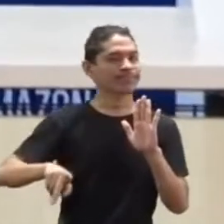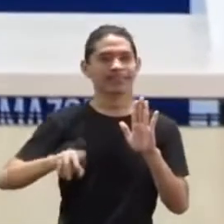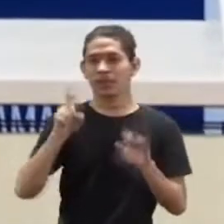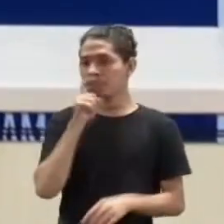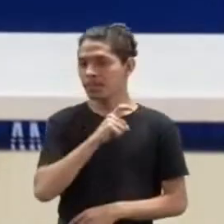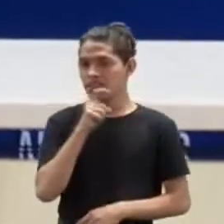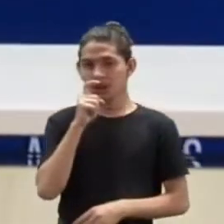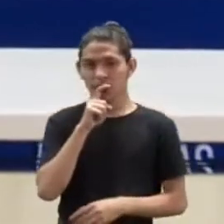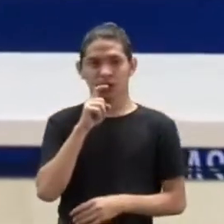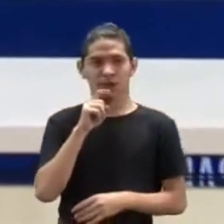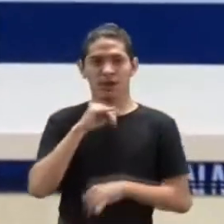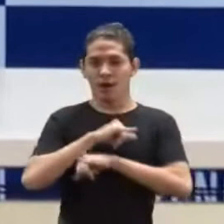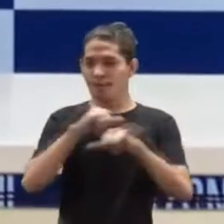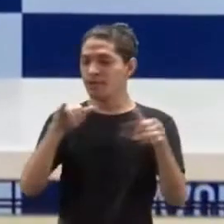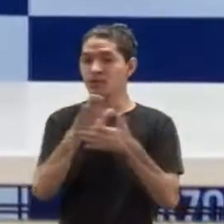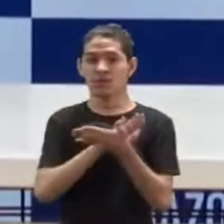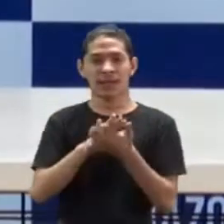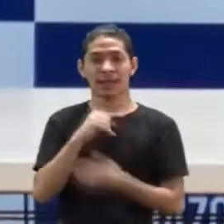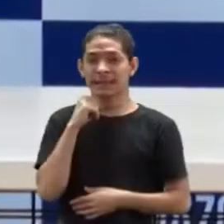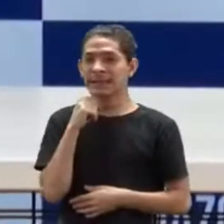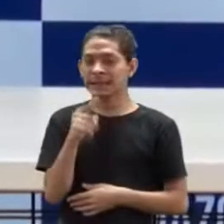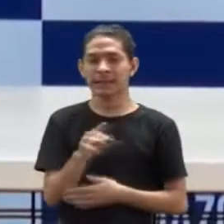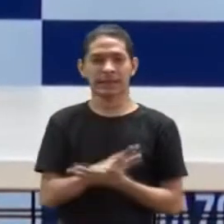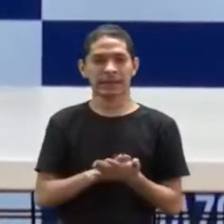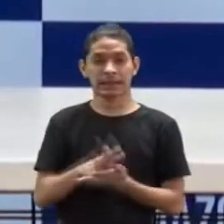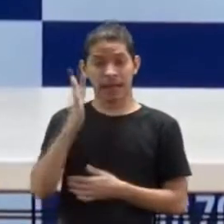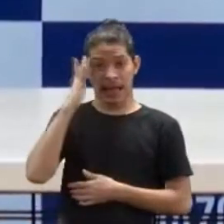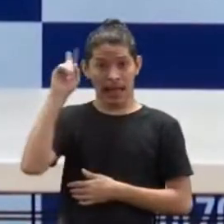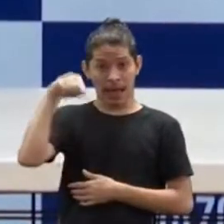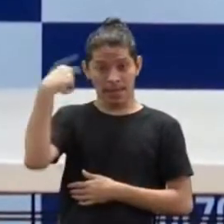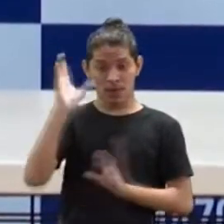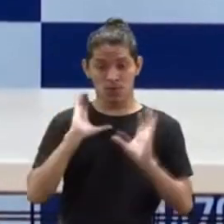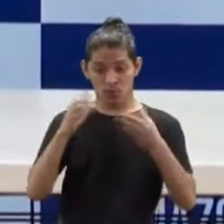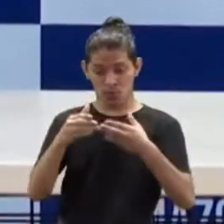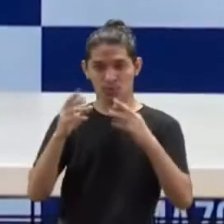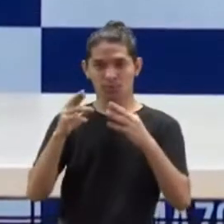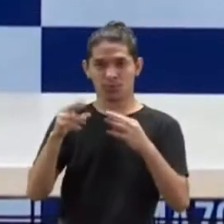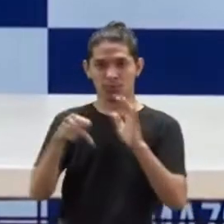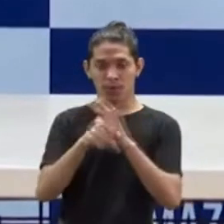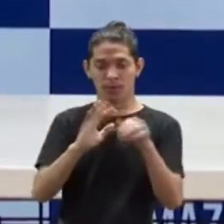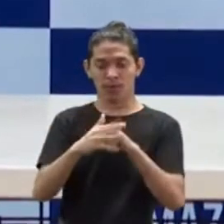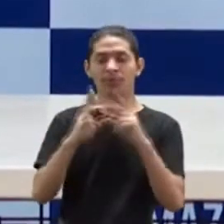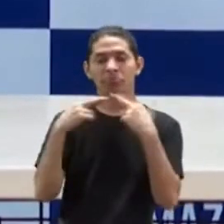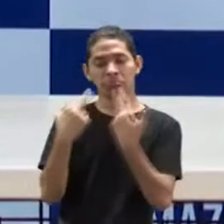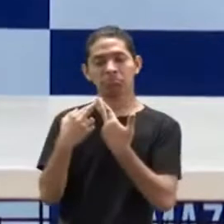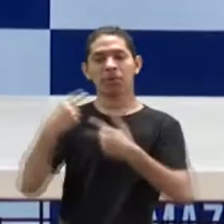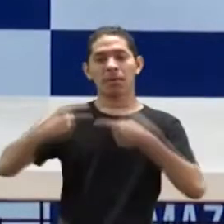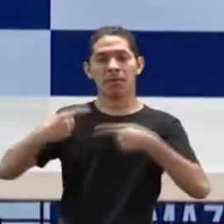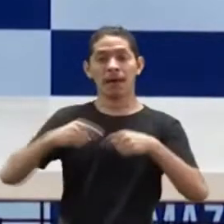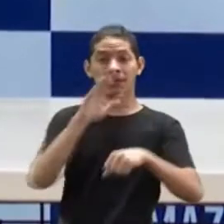há nenhum comunicado do Governo do Estado ainda sobre isso amanhã o nosso comitê estará reunido e no final da tarde